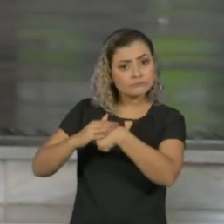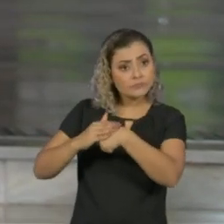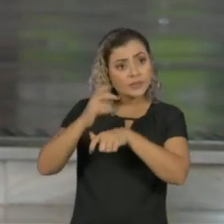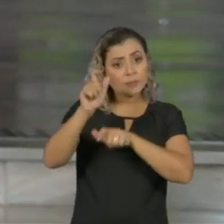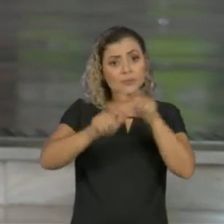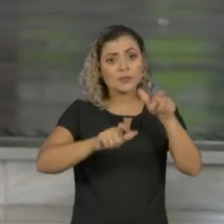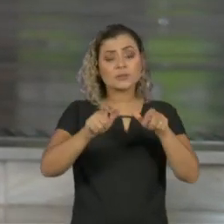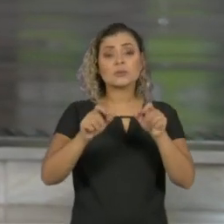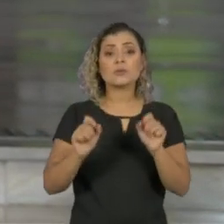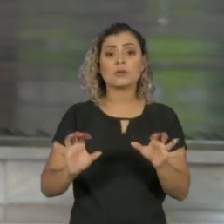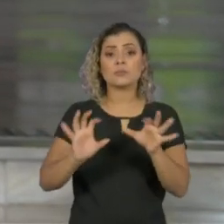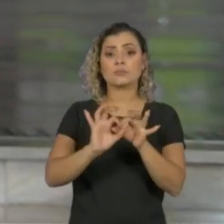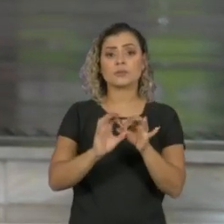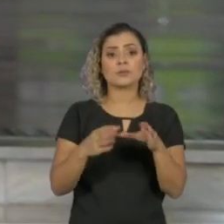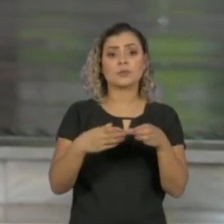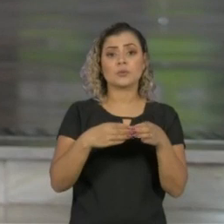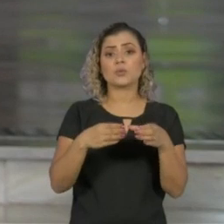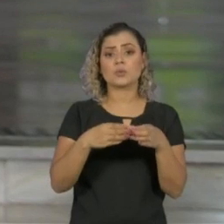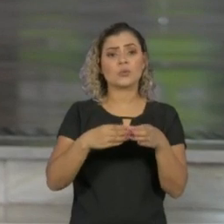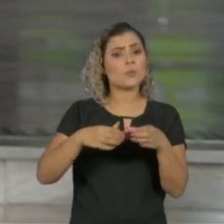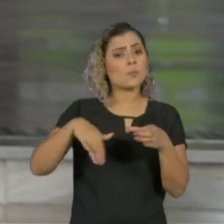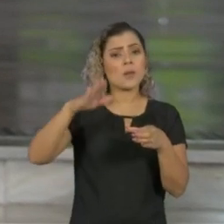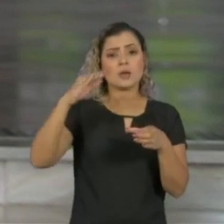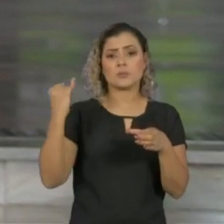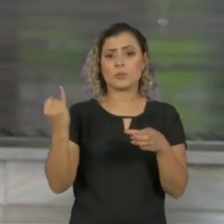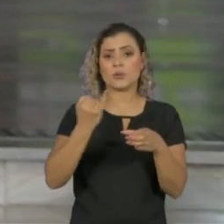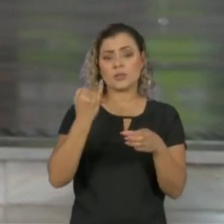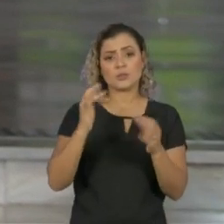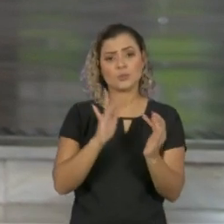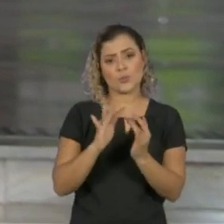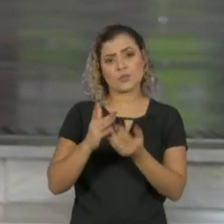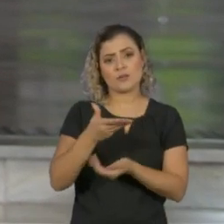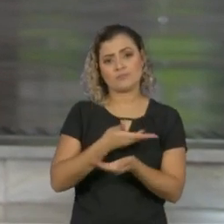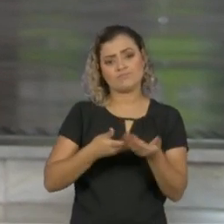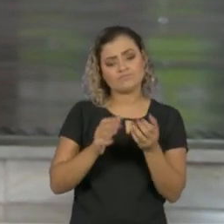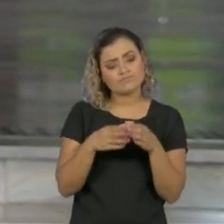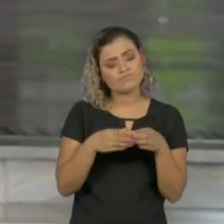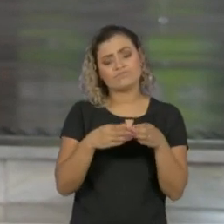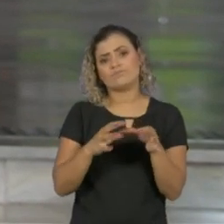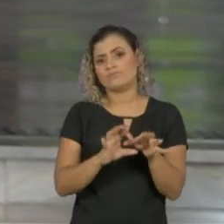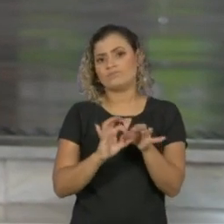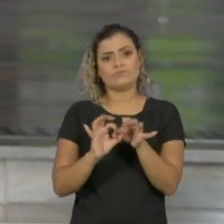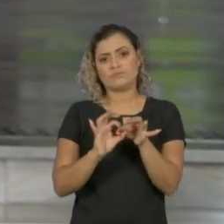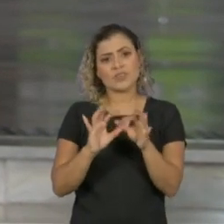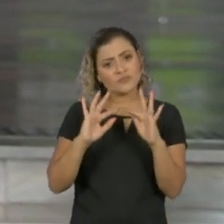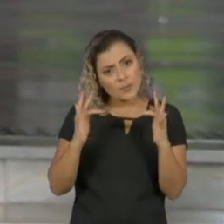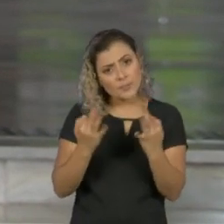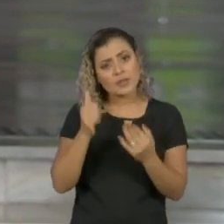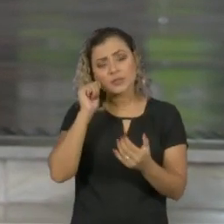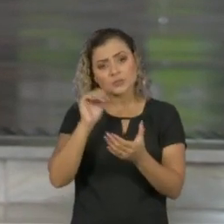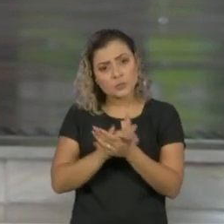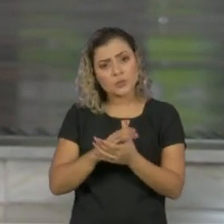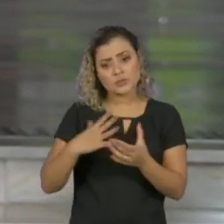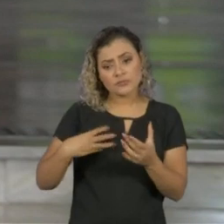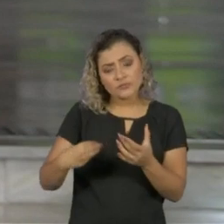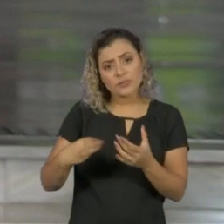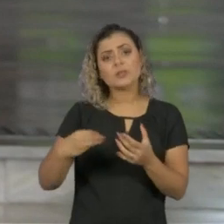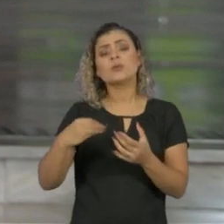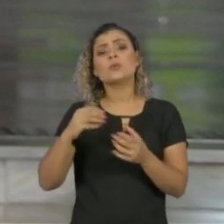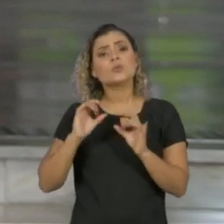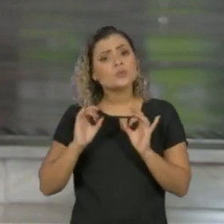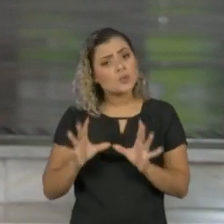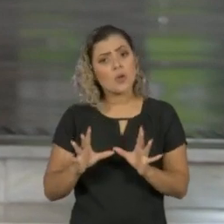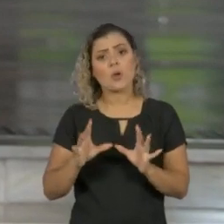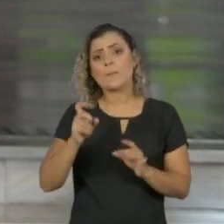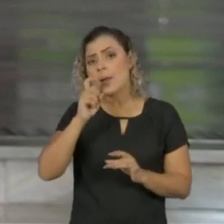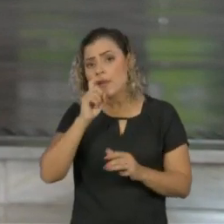fazem parte do núcleo mais importante da sua existência, que são aqueles da sua família. A sua esposa, o seu marido, os seus filhos,